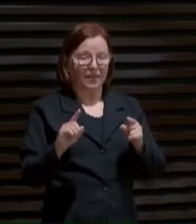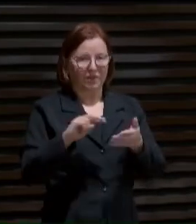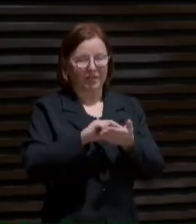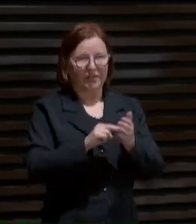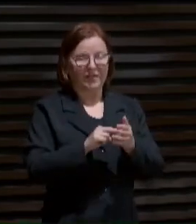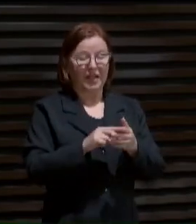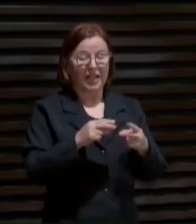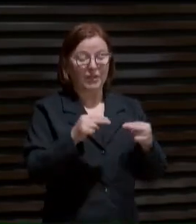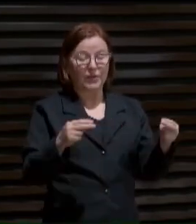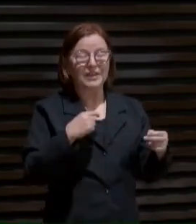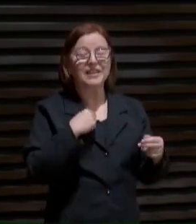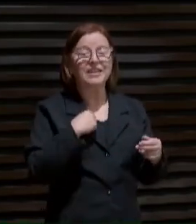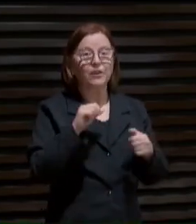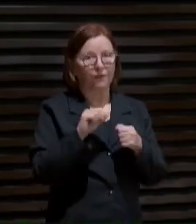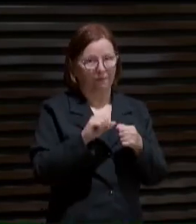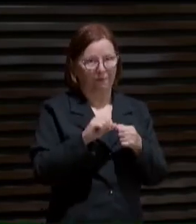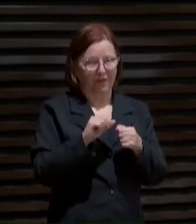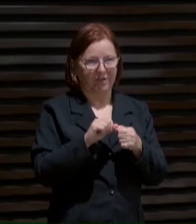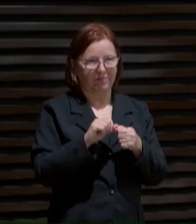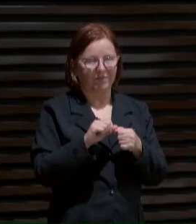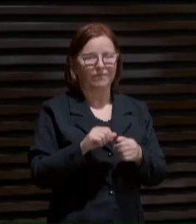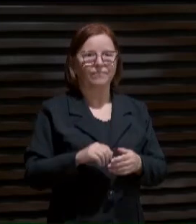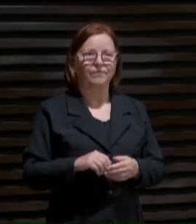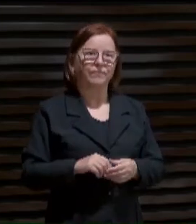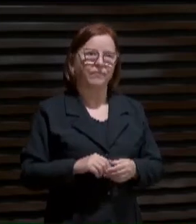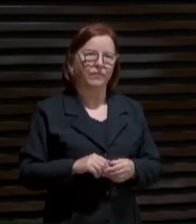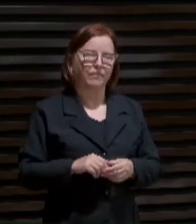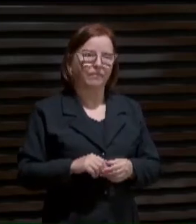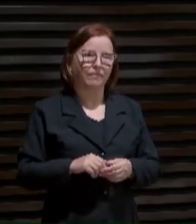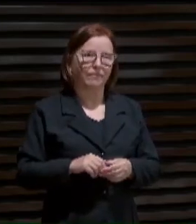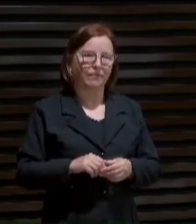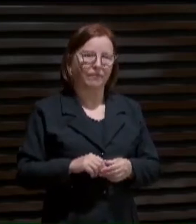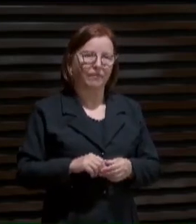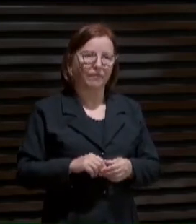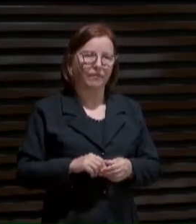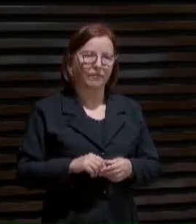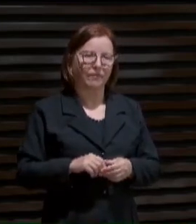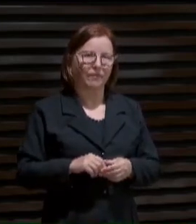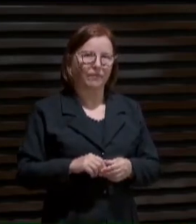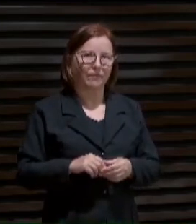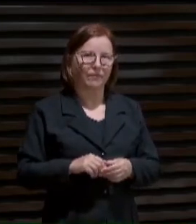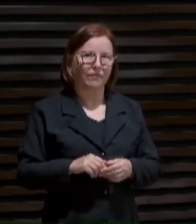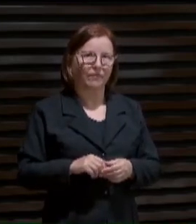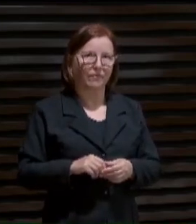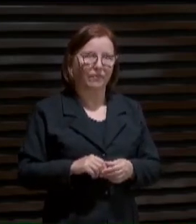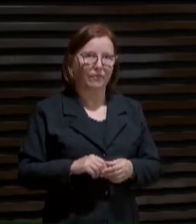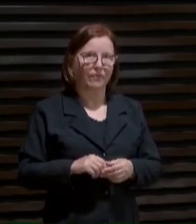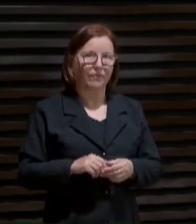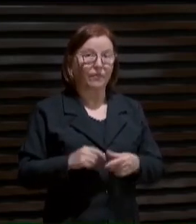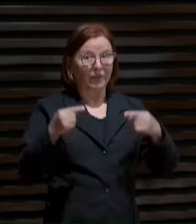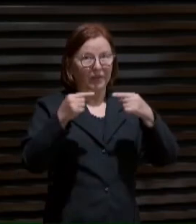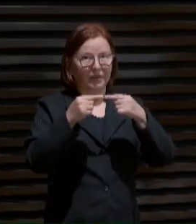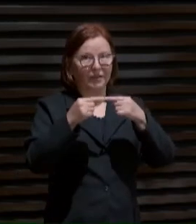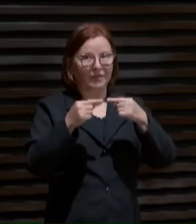e digo que isto é adoração e tem a ver com relacionamento de intimidade com